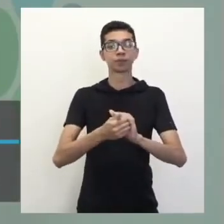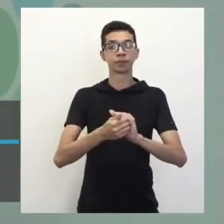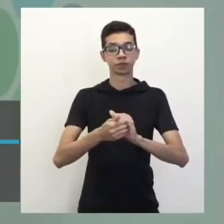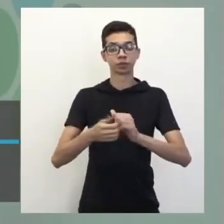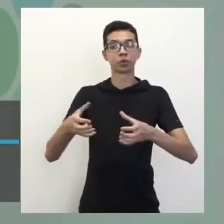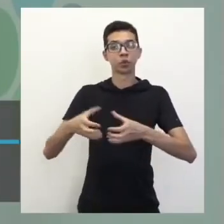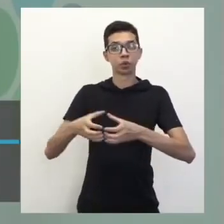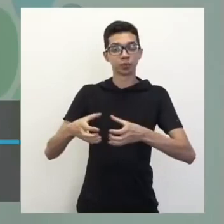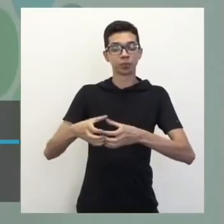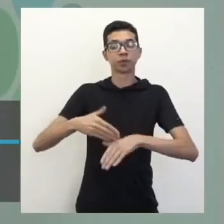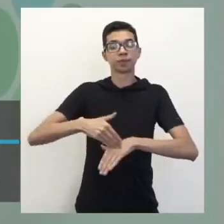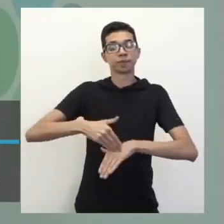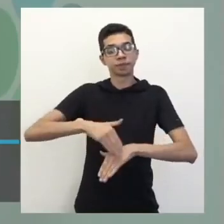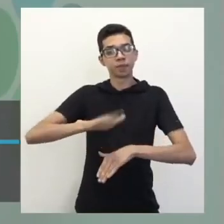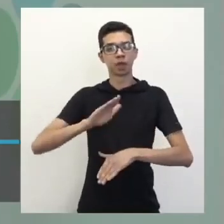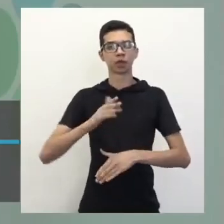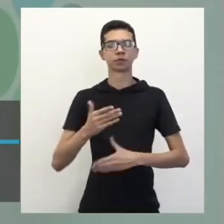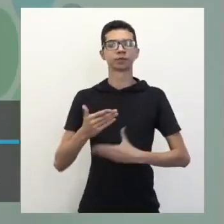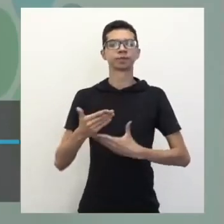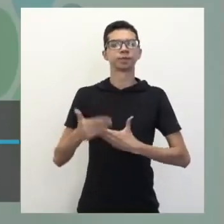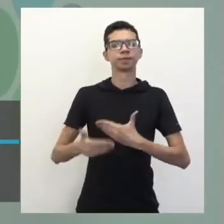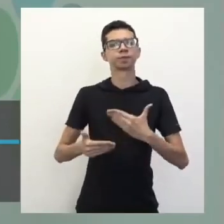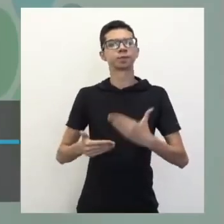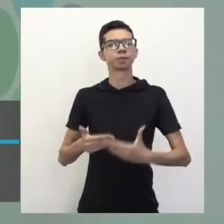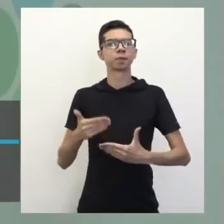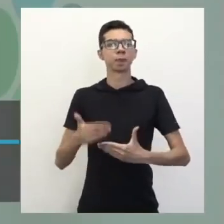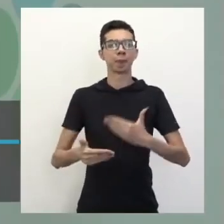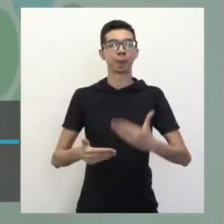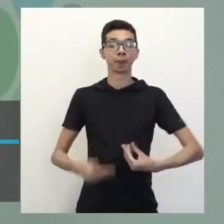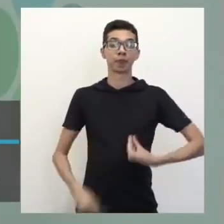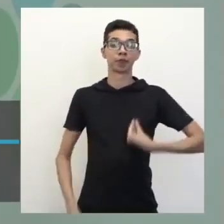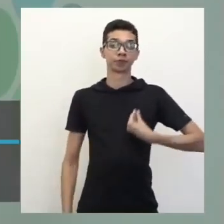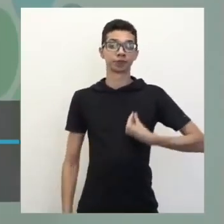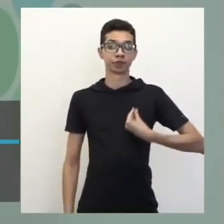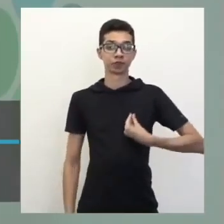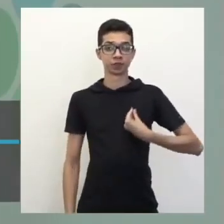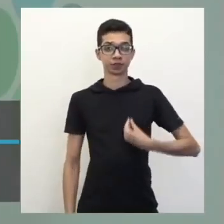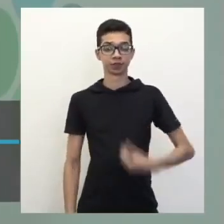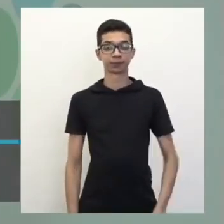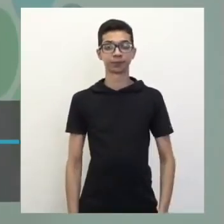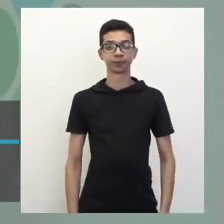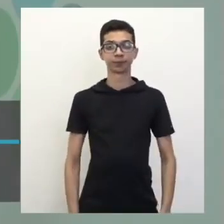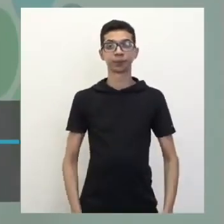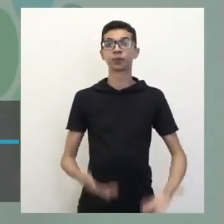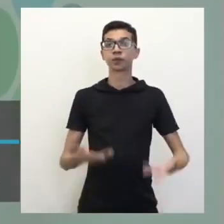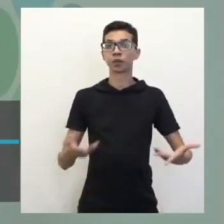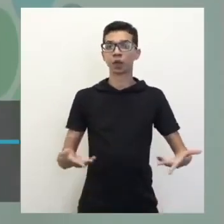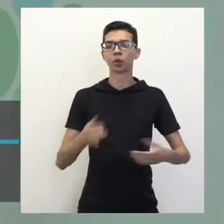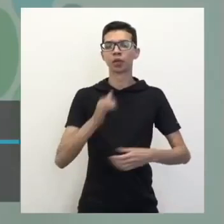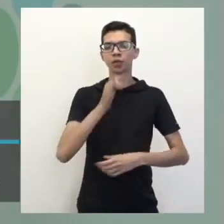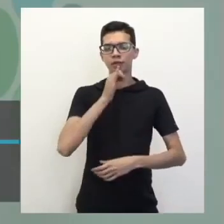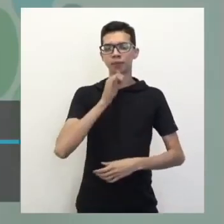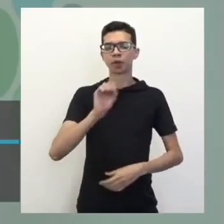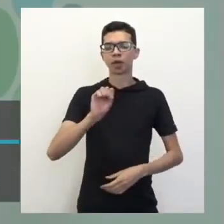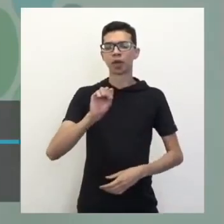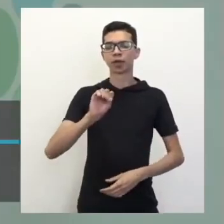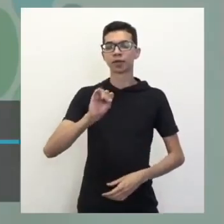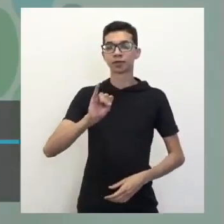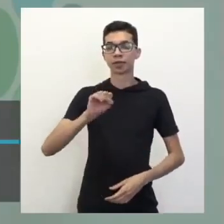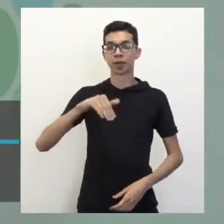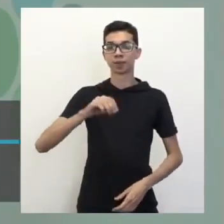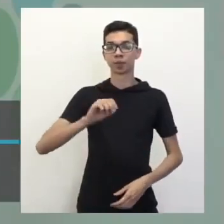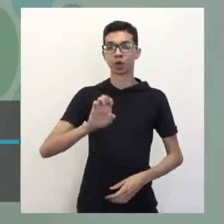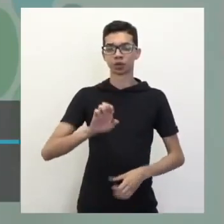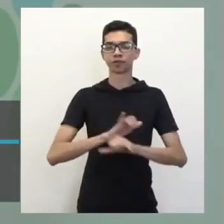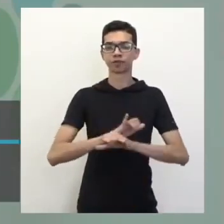espécie ao meio e assim prolongando a sua sobrevivência. Nesse sentido, a Simone está trazendo que, olha, hoje nós